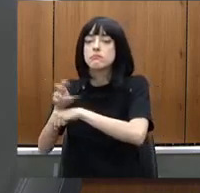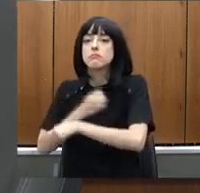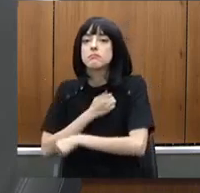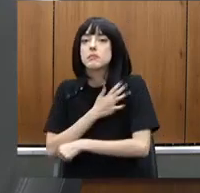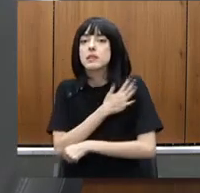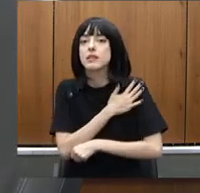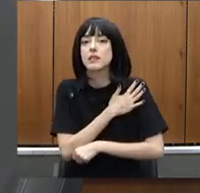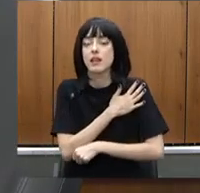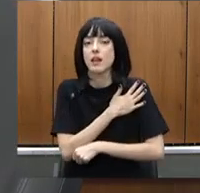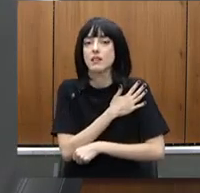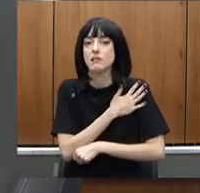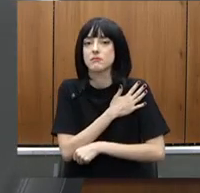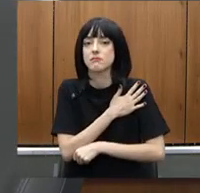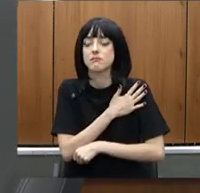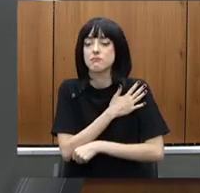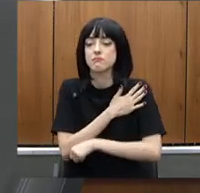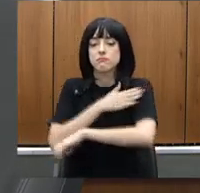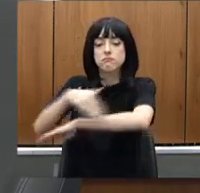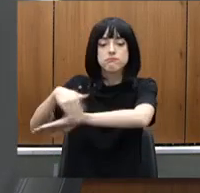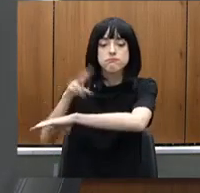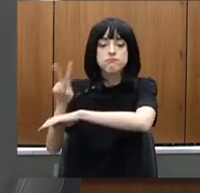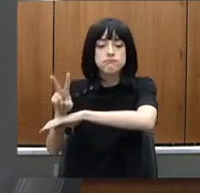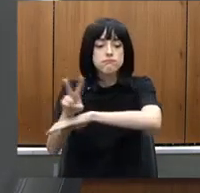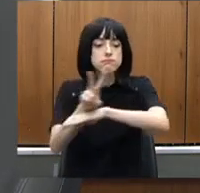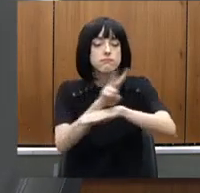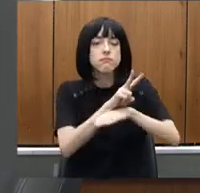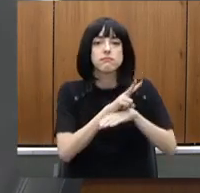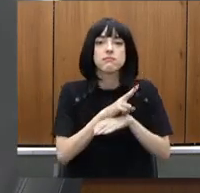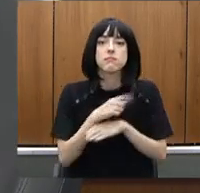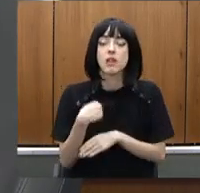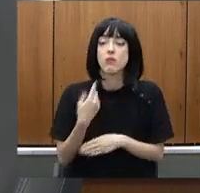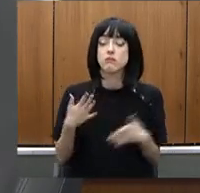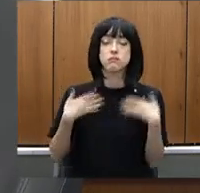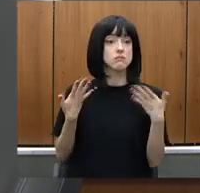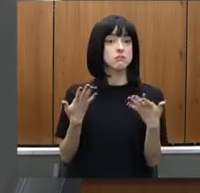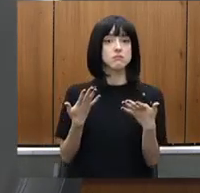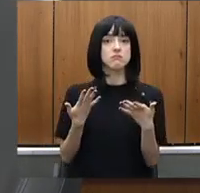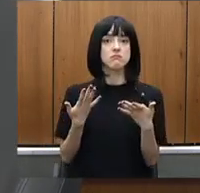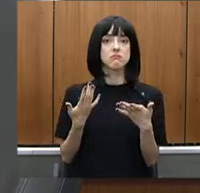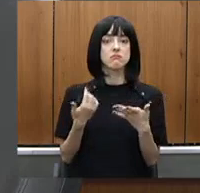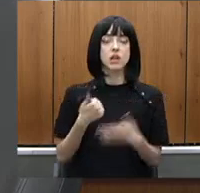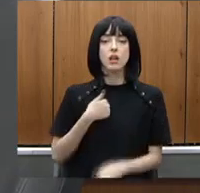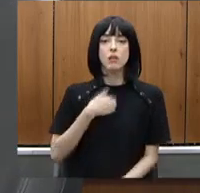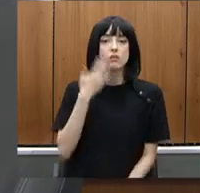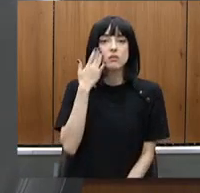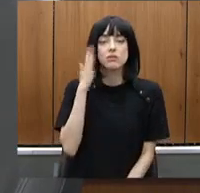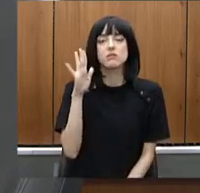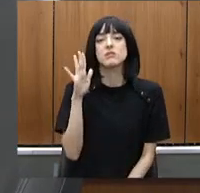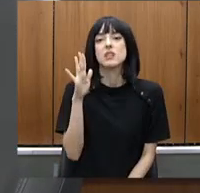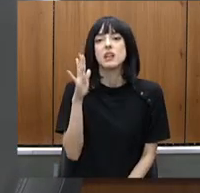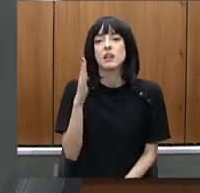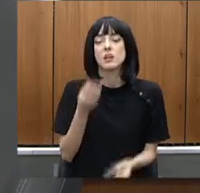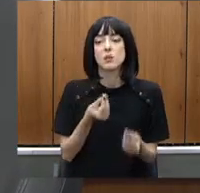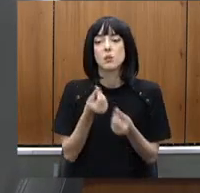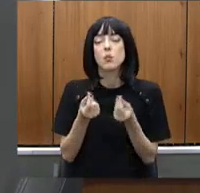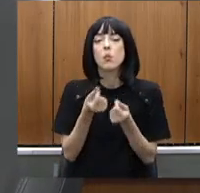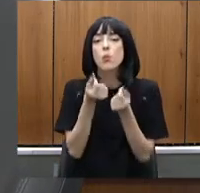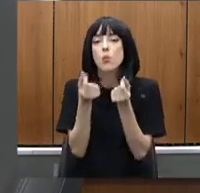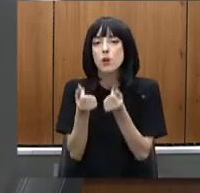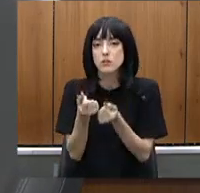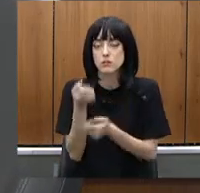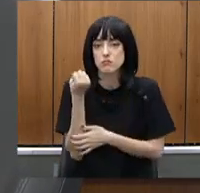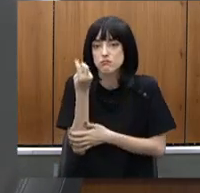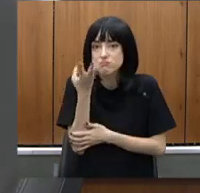nisso né eu o senhor fala fiquei um pouco surpreso eu não sei o volume né mas eu vou procurar saber e posso estar